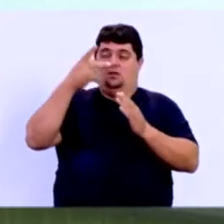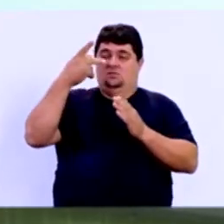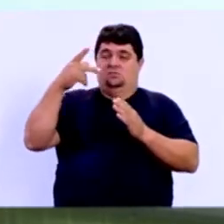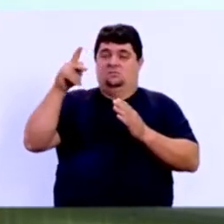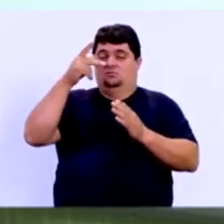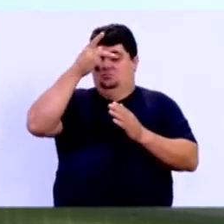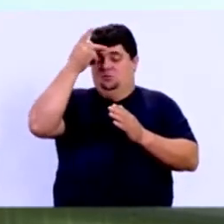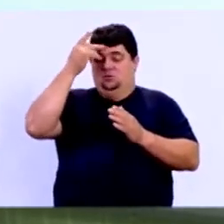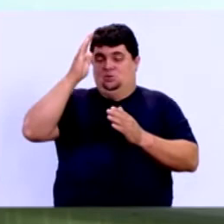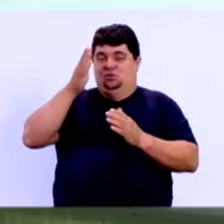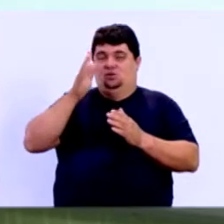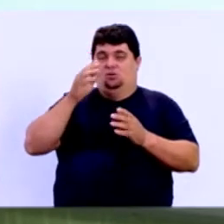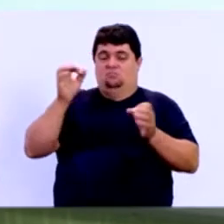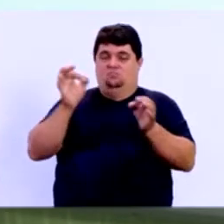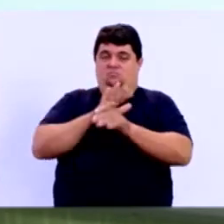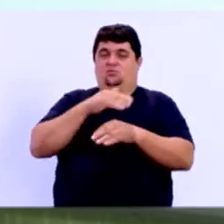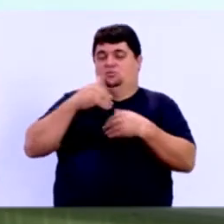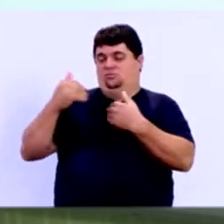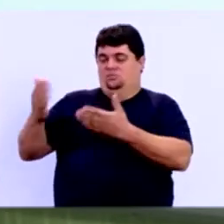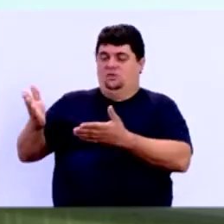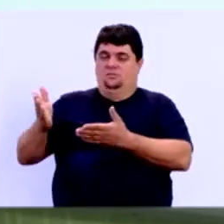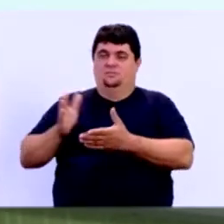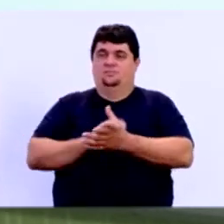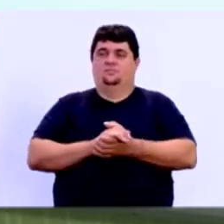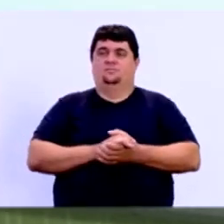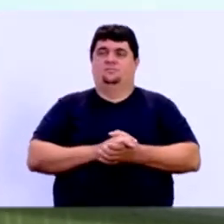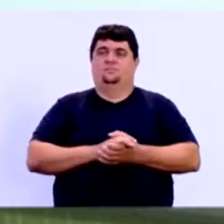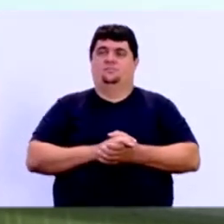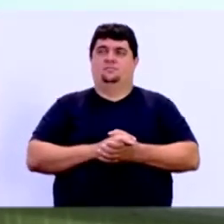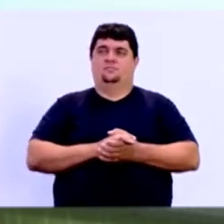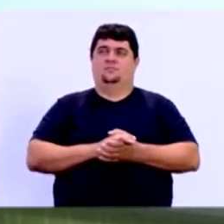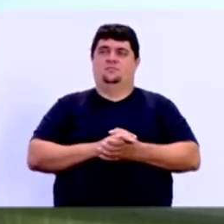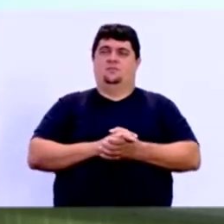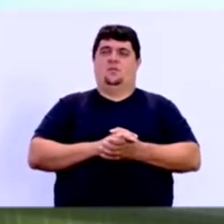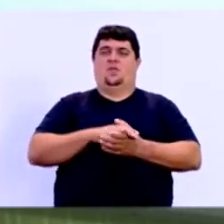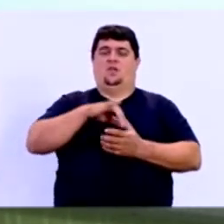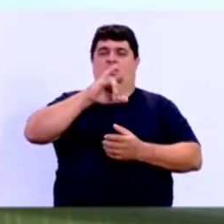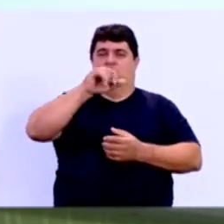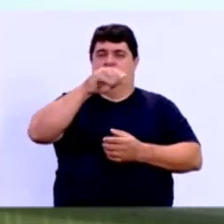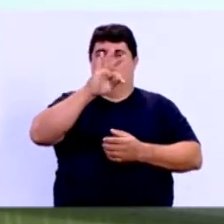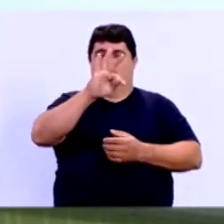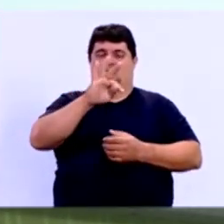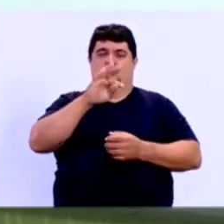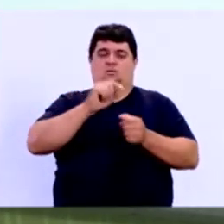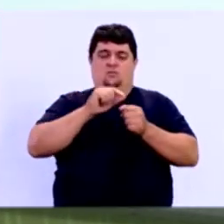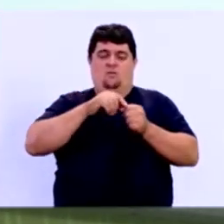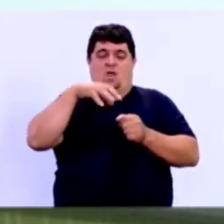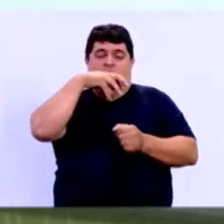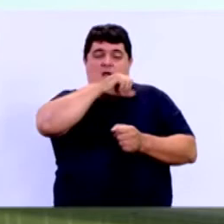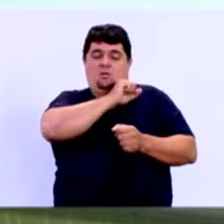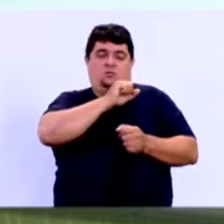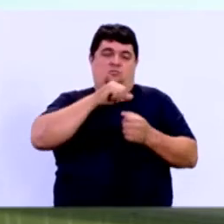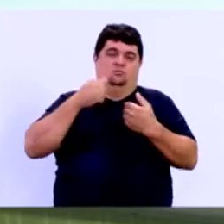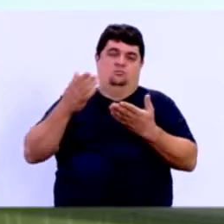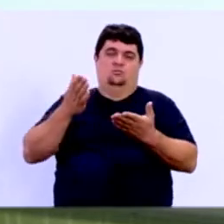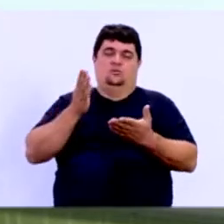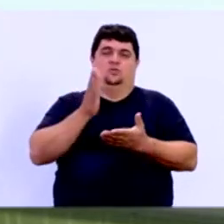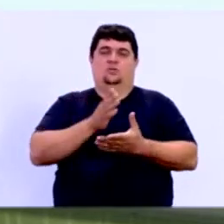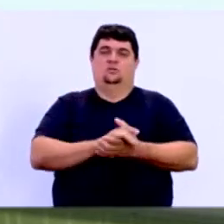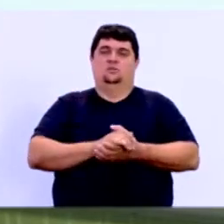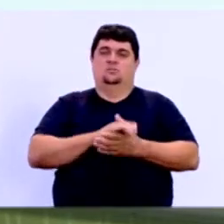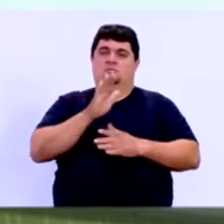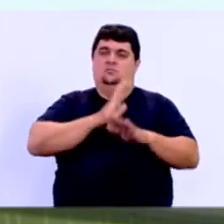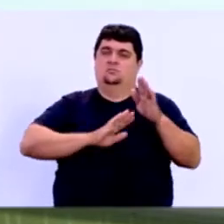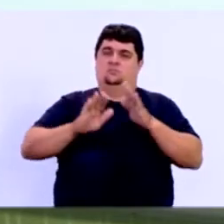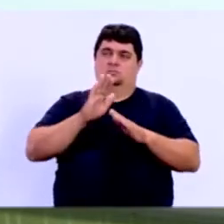seu custo operacional. Esse é o processo just-in-time. Você fabrica no tempo exato, no tempo certo, caro aluno.